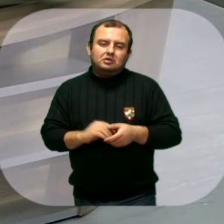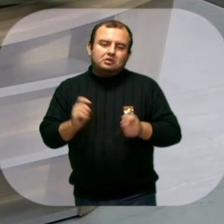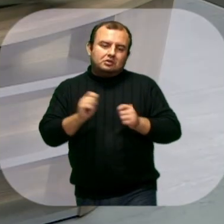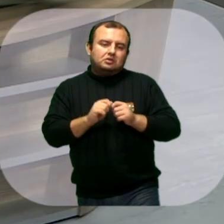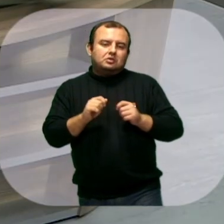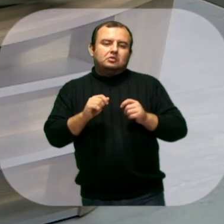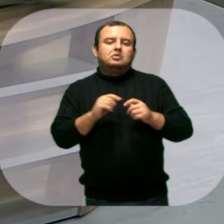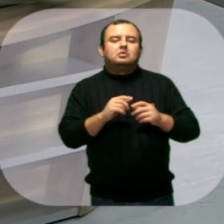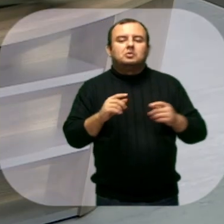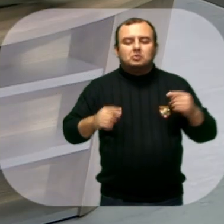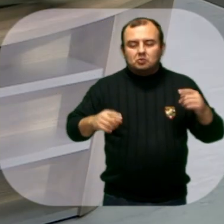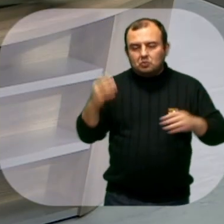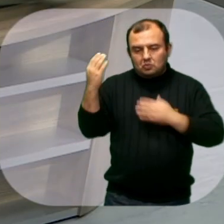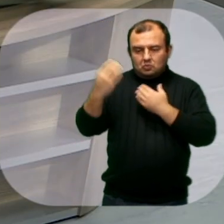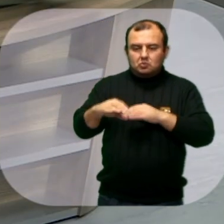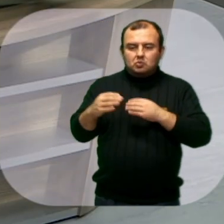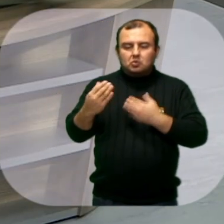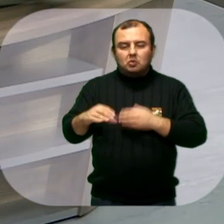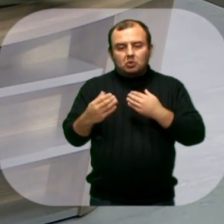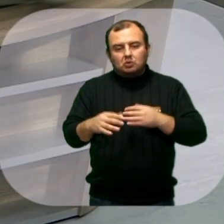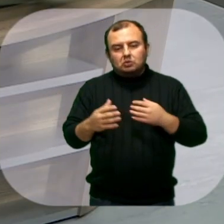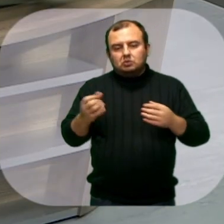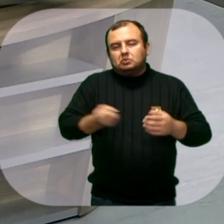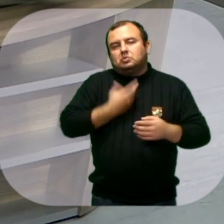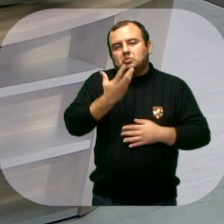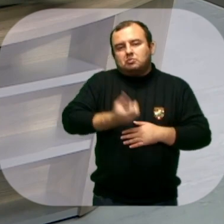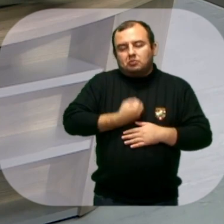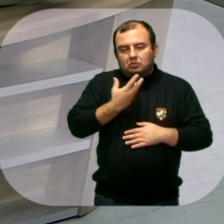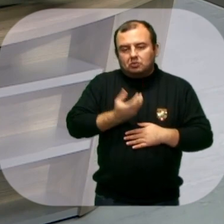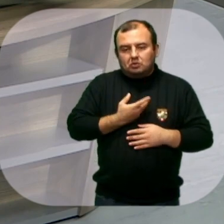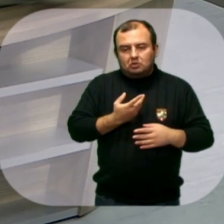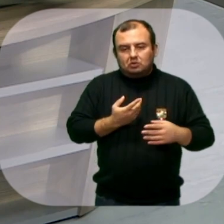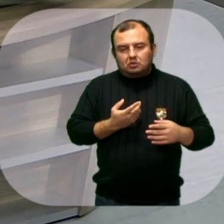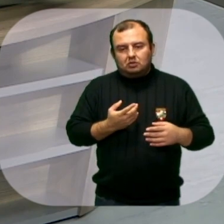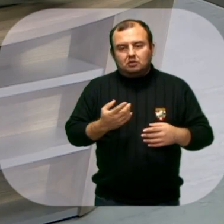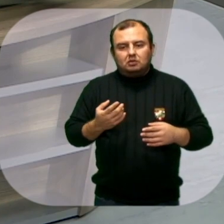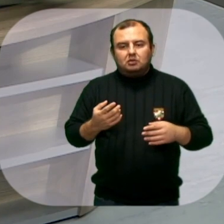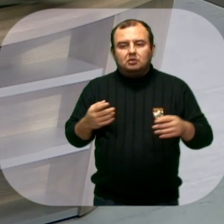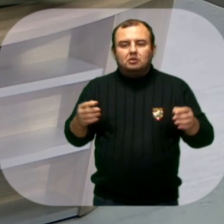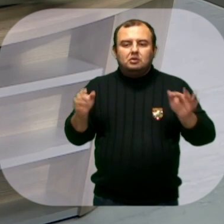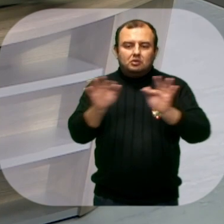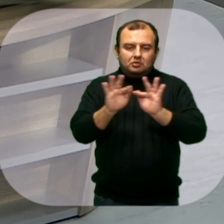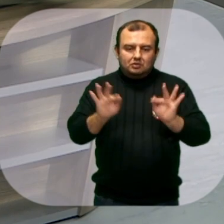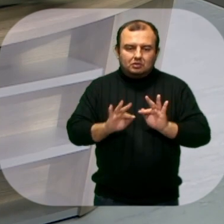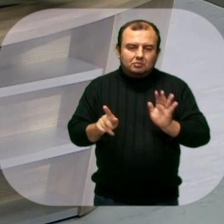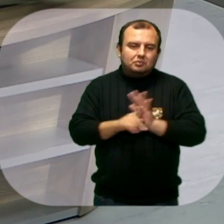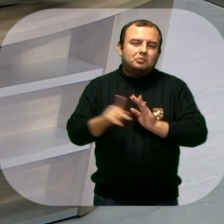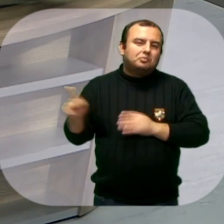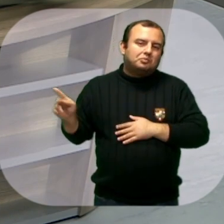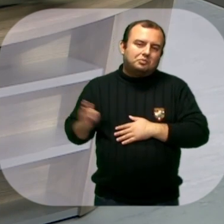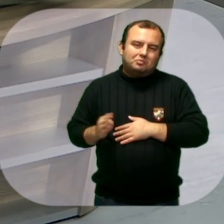uma espécie de concurso? Um concurso. De poesia. Versos peixeiros.